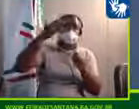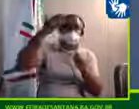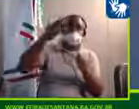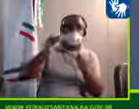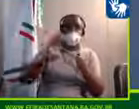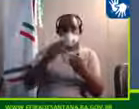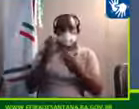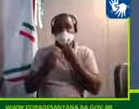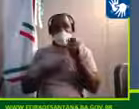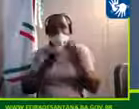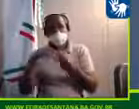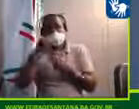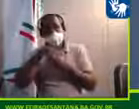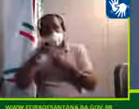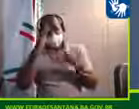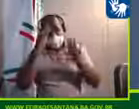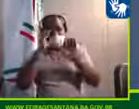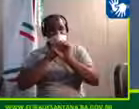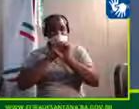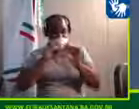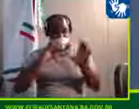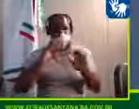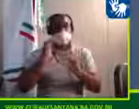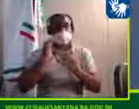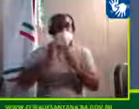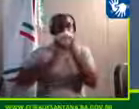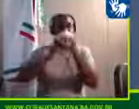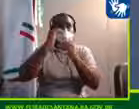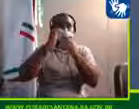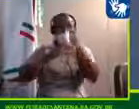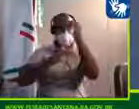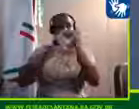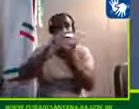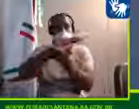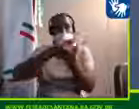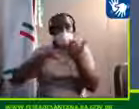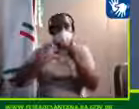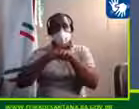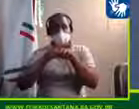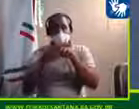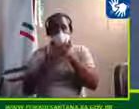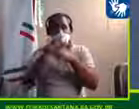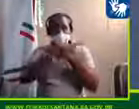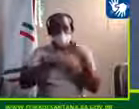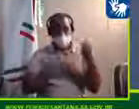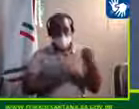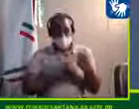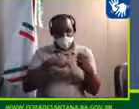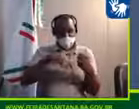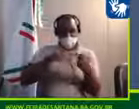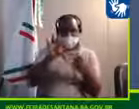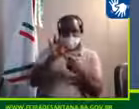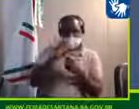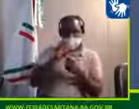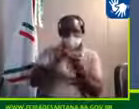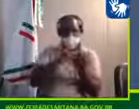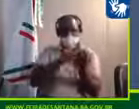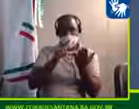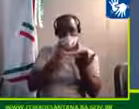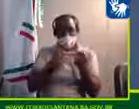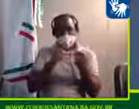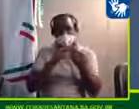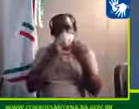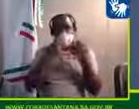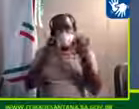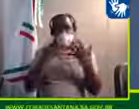isso, nós entendemos o aumento de casos na nossa cidade, mas entendemos também que a vida de Feira de Santana, porque o jornal Correio da Bahia em nenhum